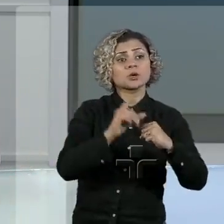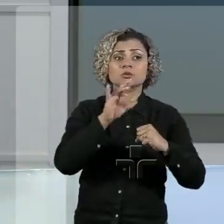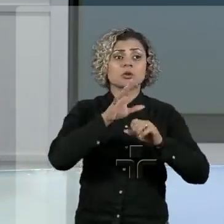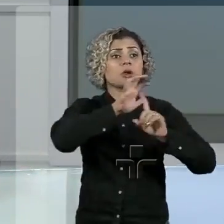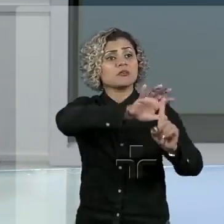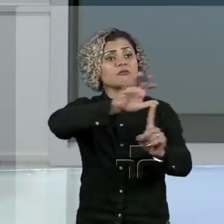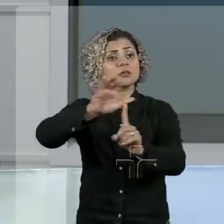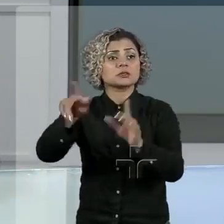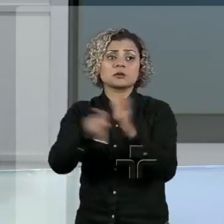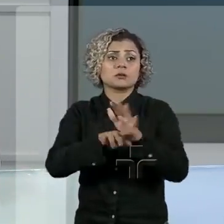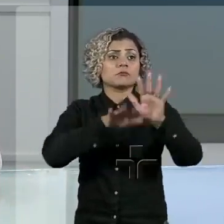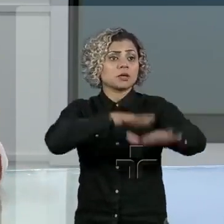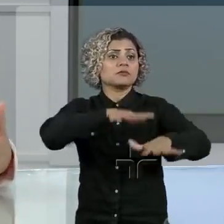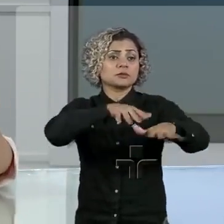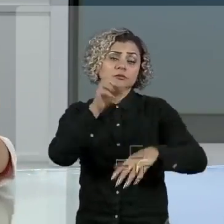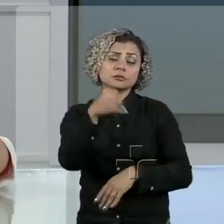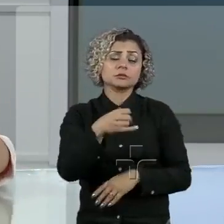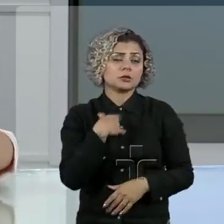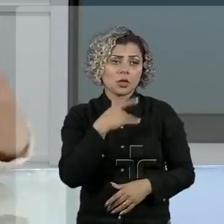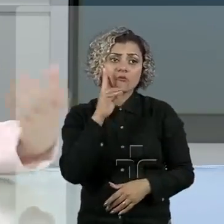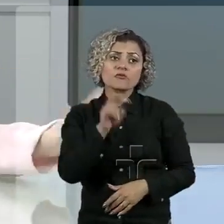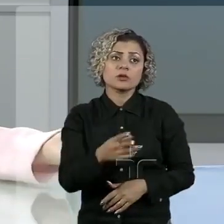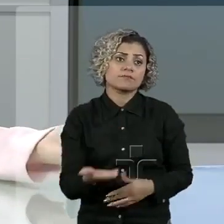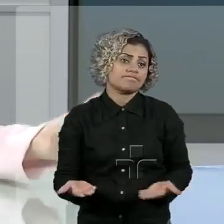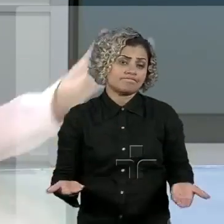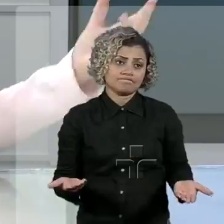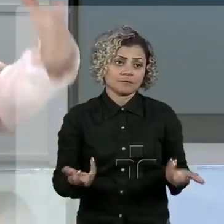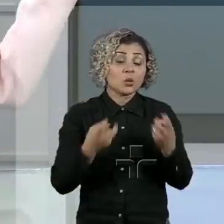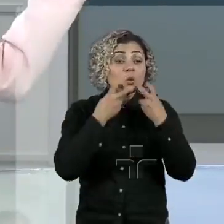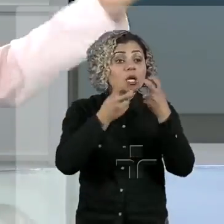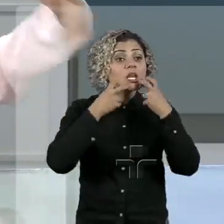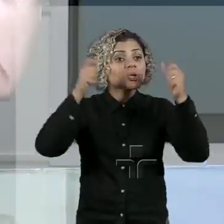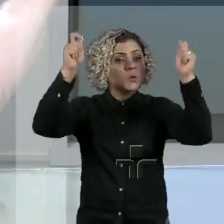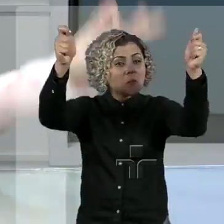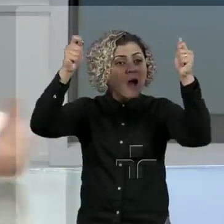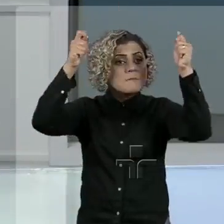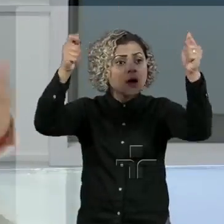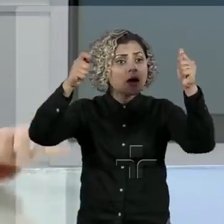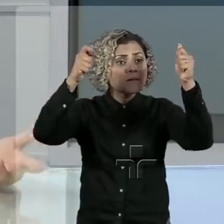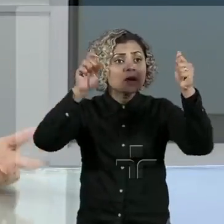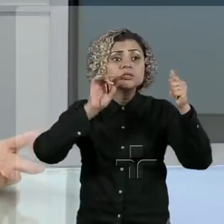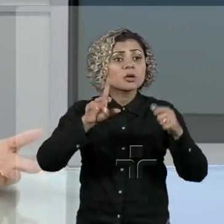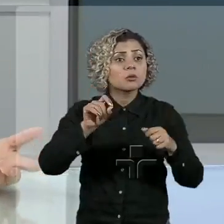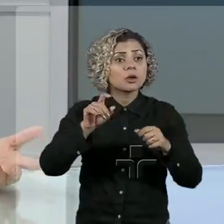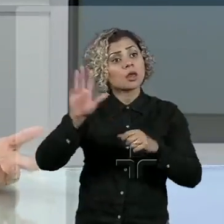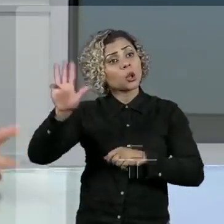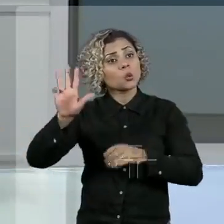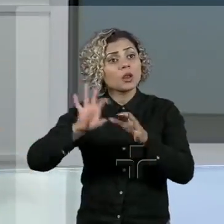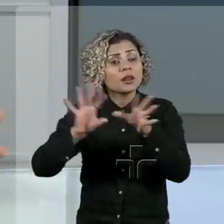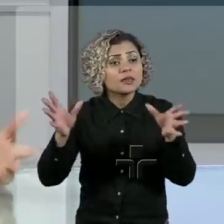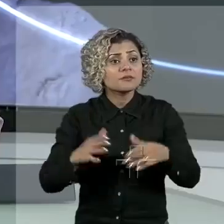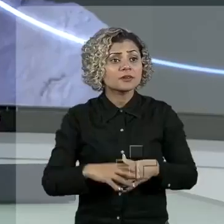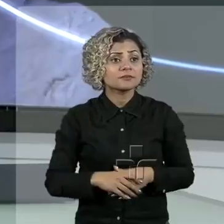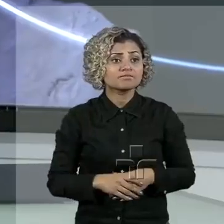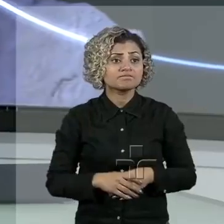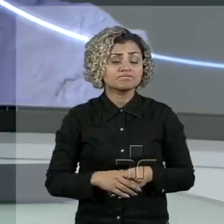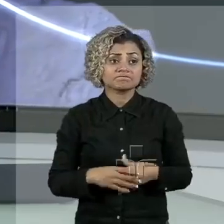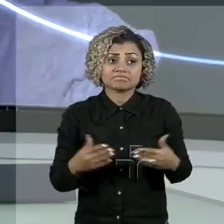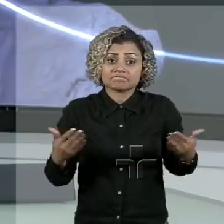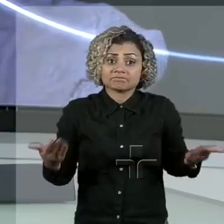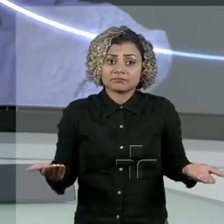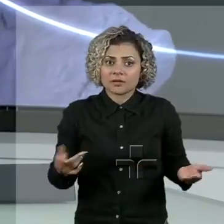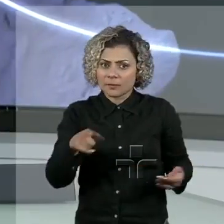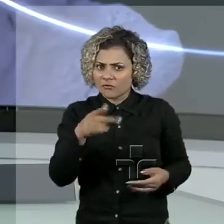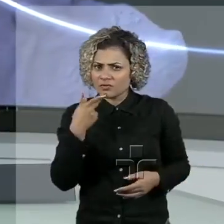influenciando essas manifestações. Os gritos de guerra lá, os brados, eram Lula livre. Mas nisso a questão da educação você vê